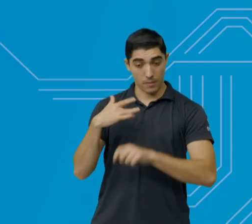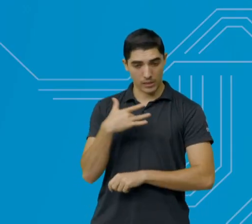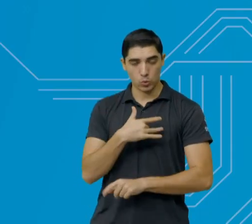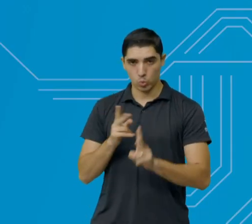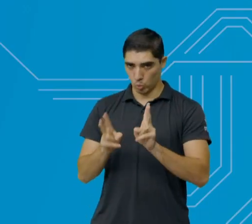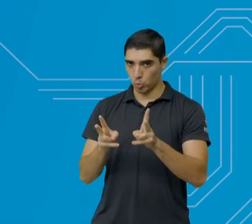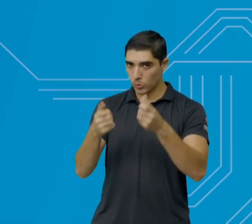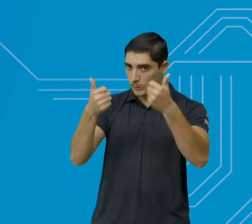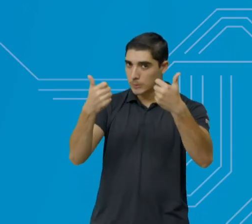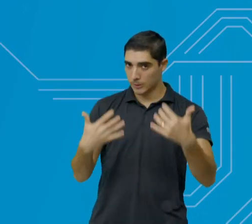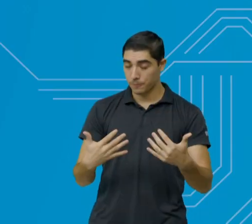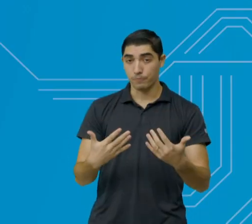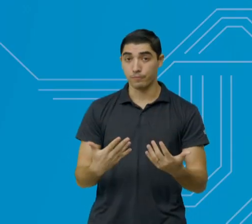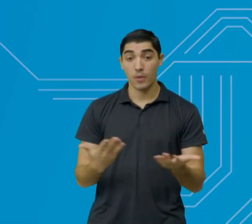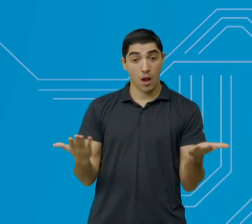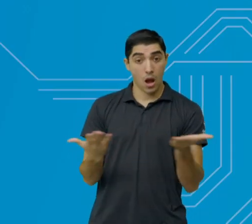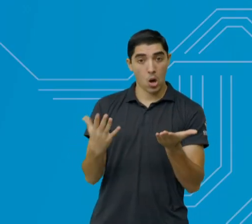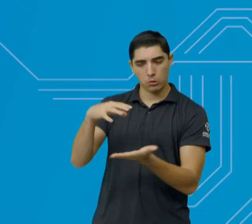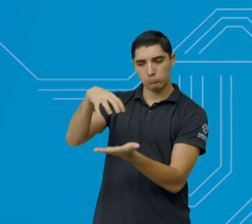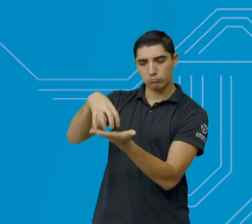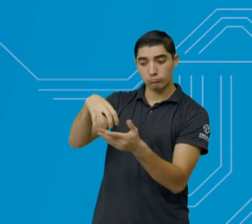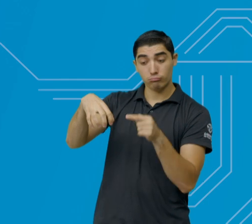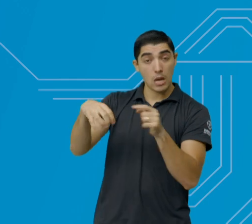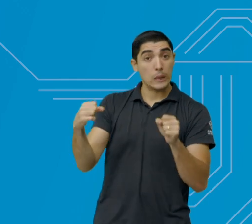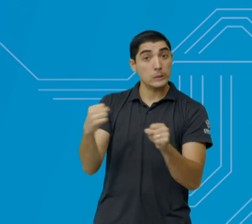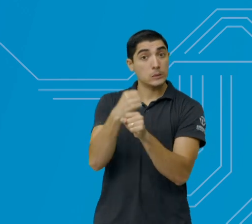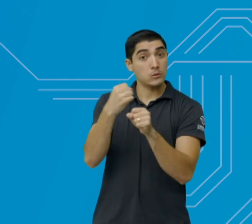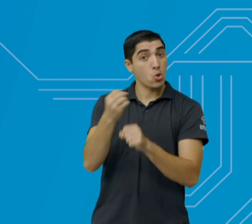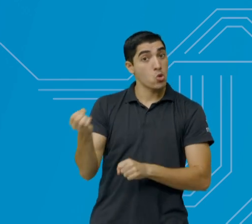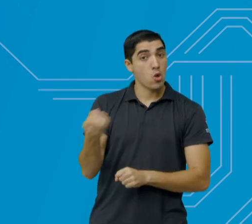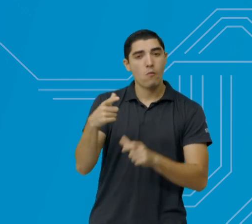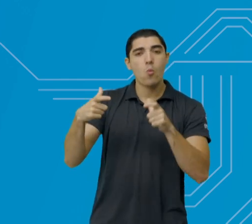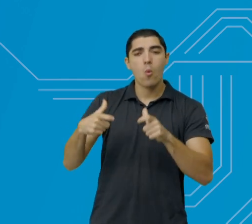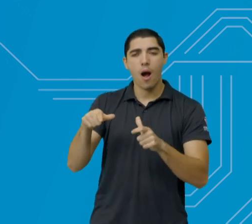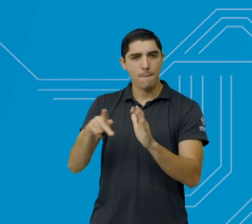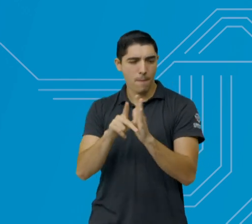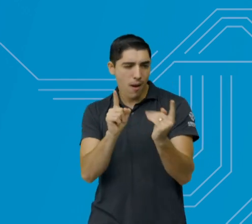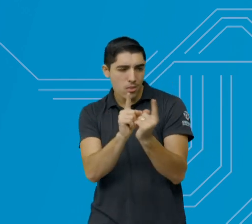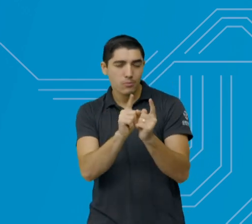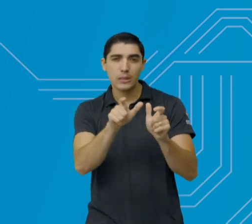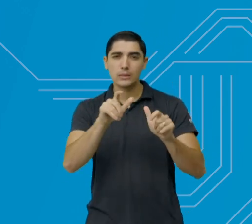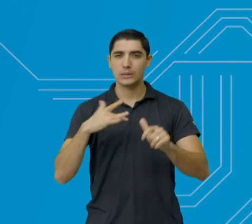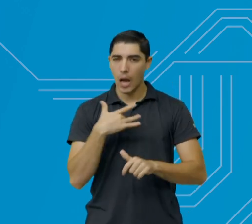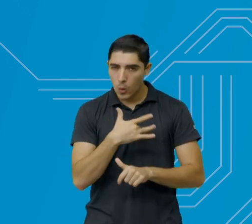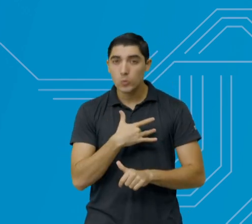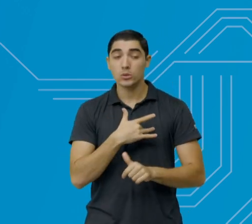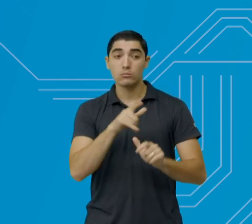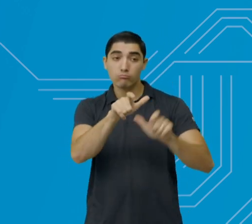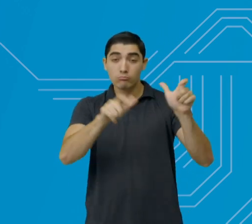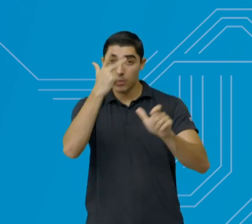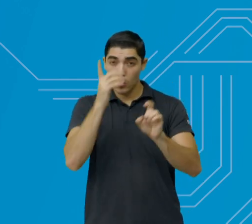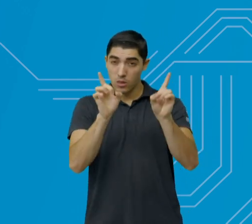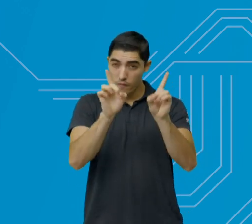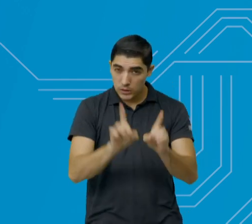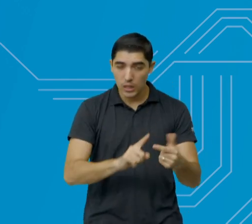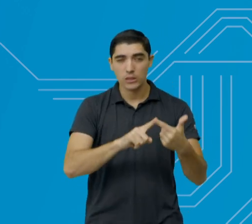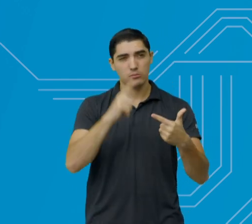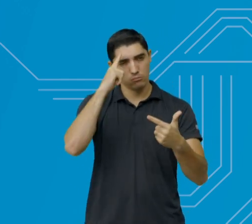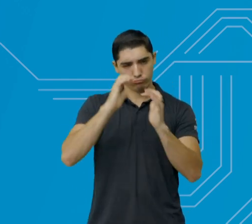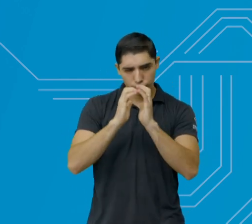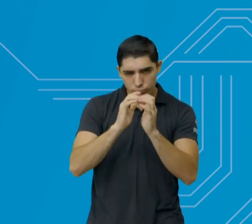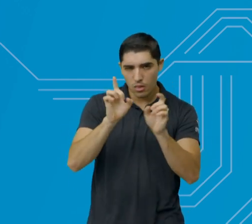E seguimos no tema saúde. A construção de um novo centro especializado em reabilitação vai atender pacientes com deficiência